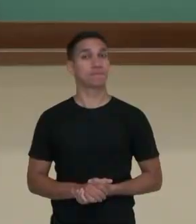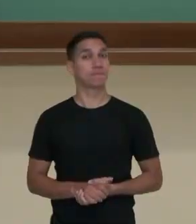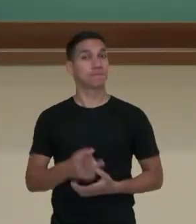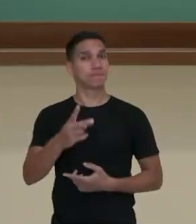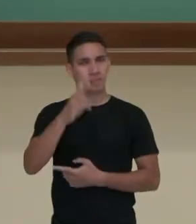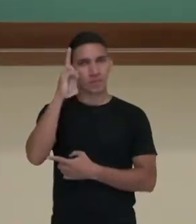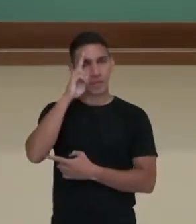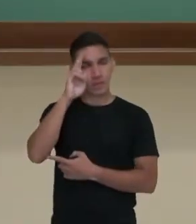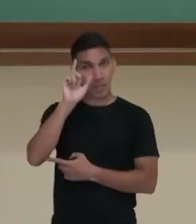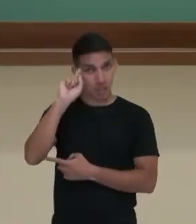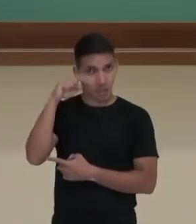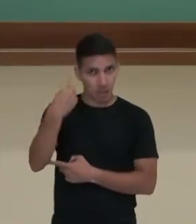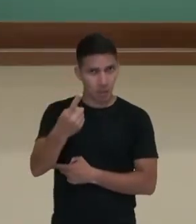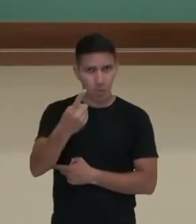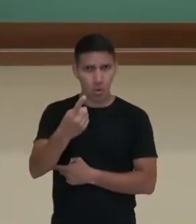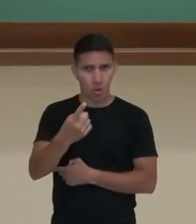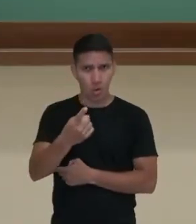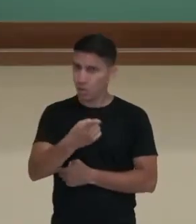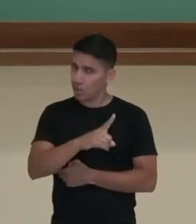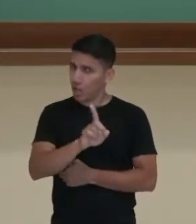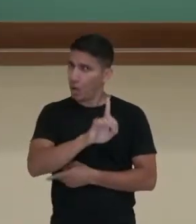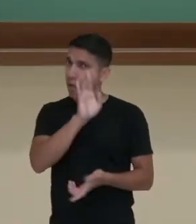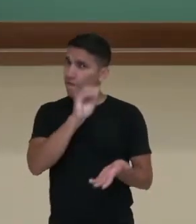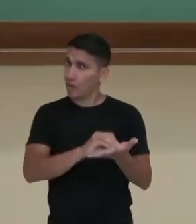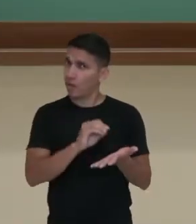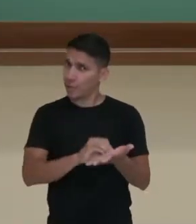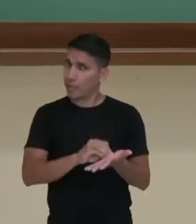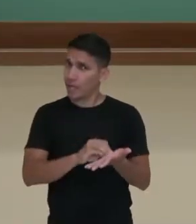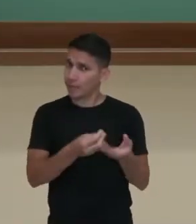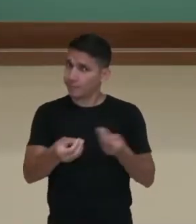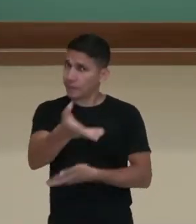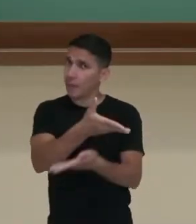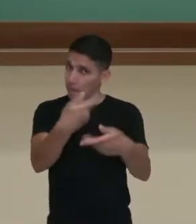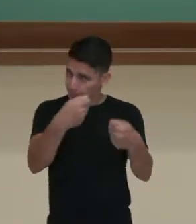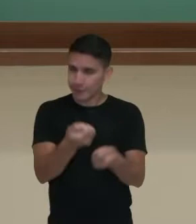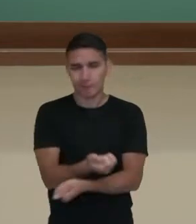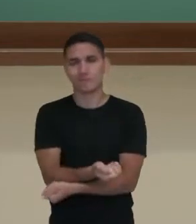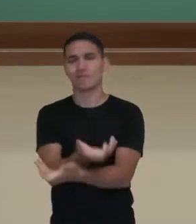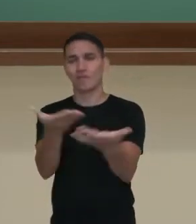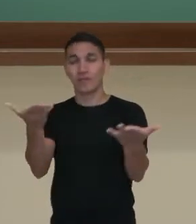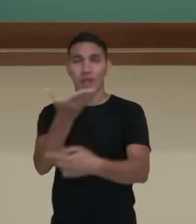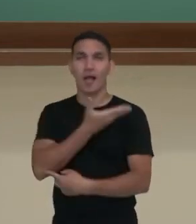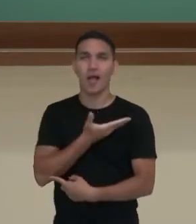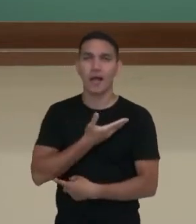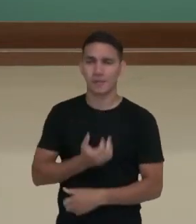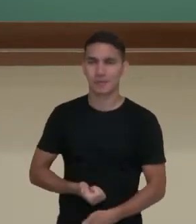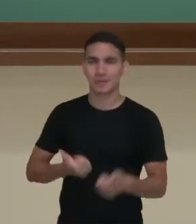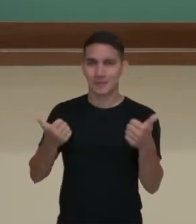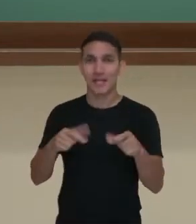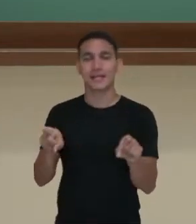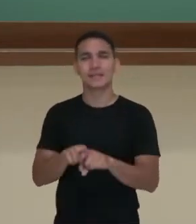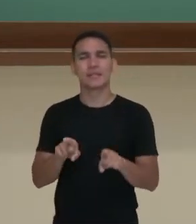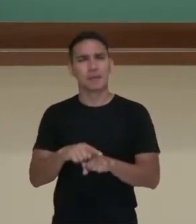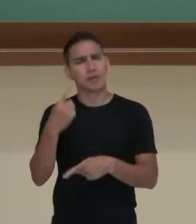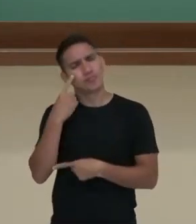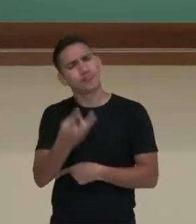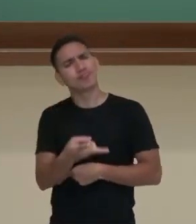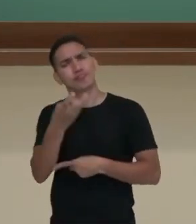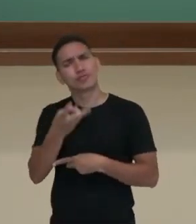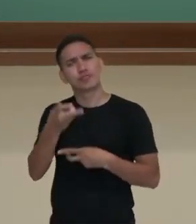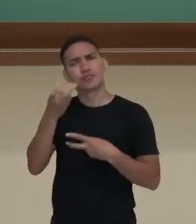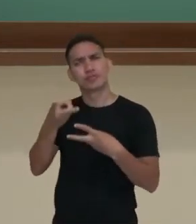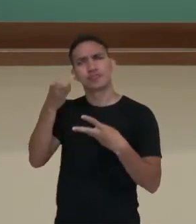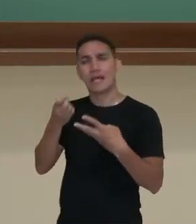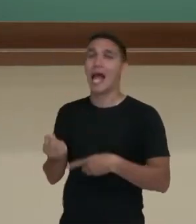Lembre de depois não deixar de socializar o seu relato com os seus colegas, tá bom? Você vai ver que alguns